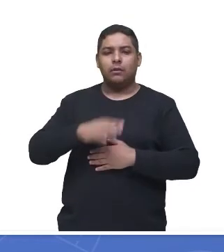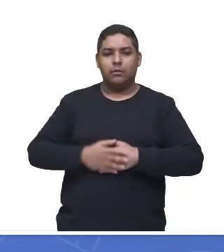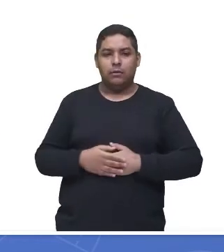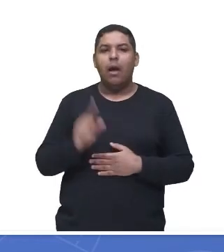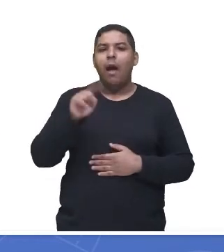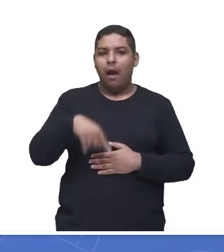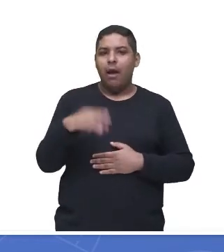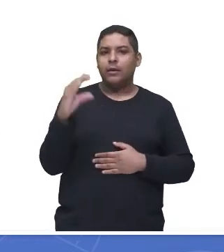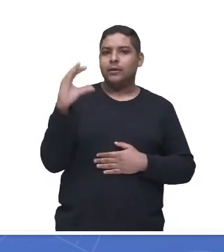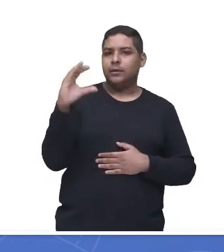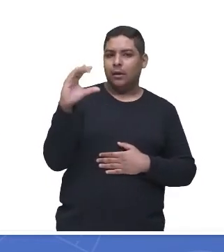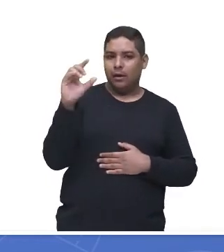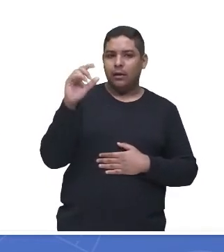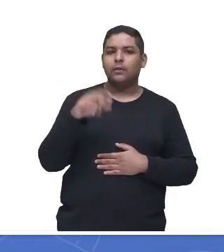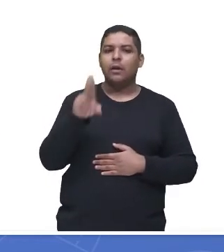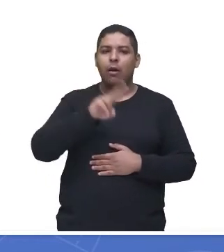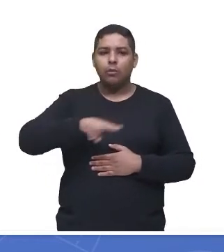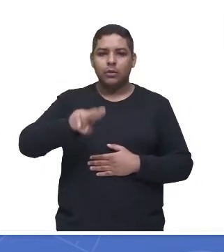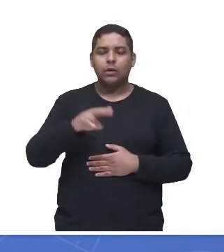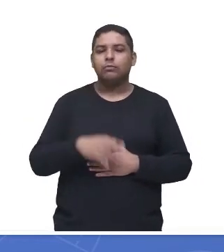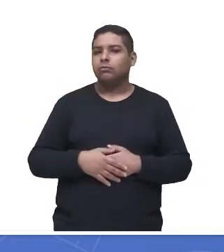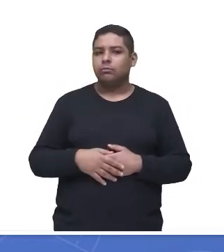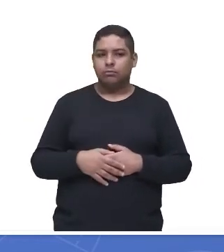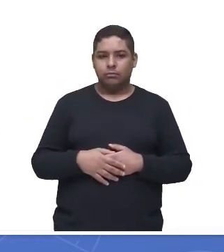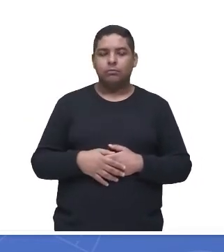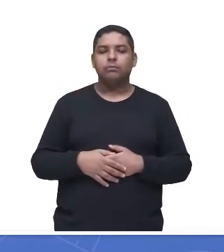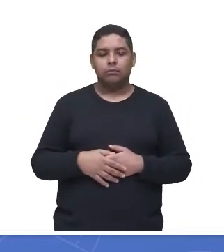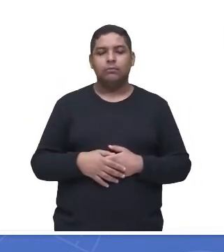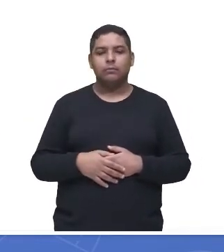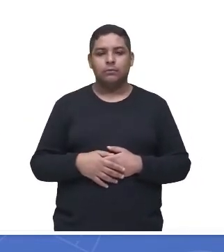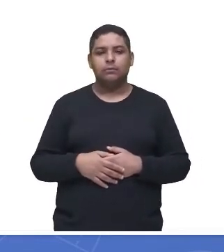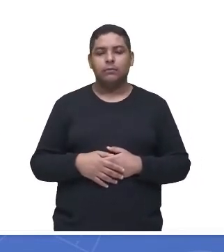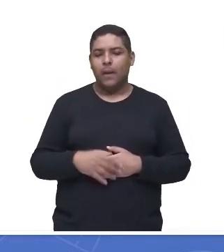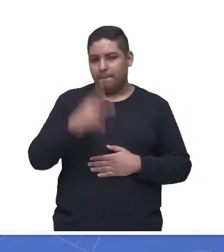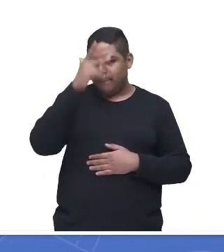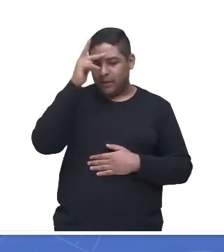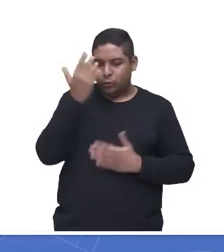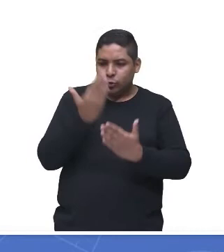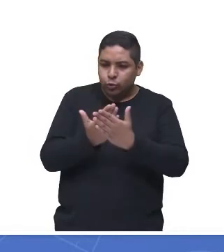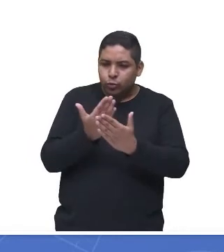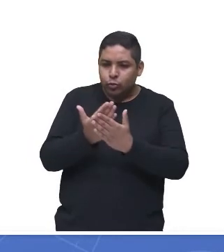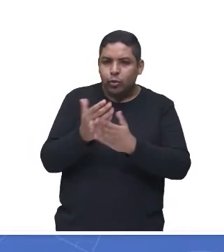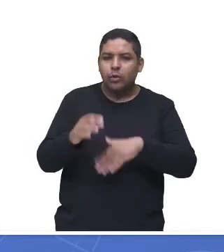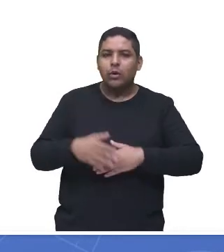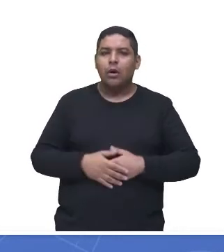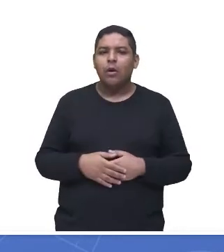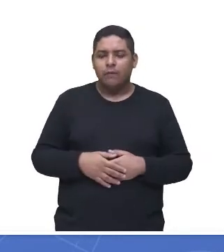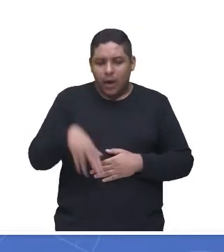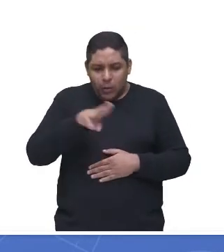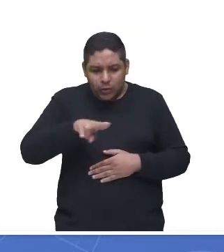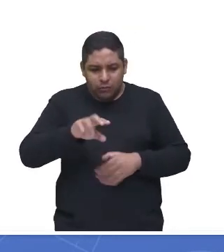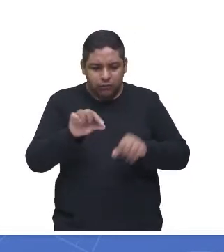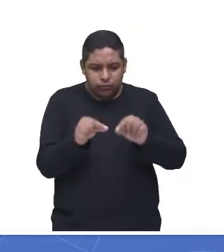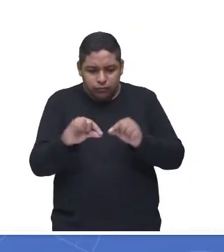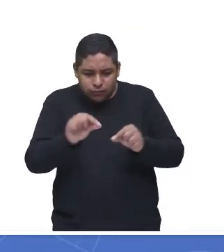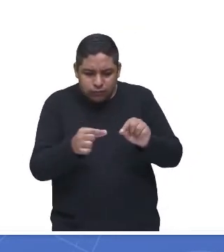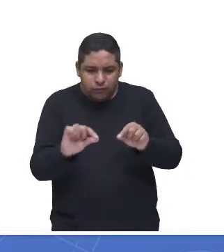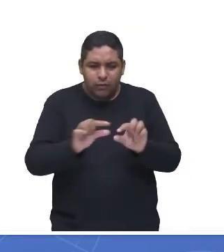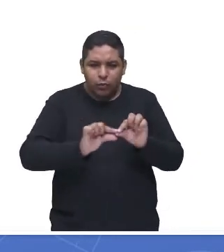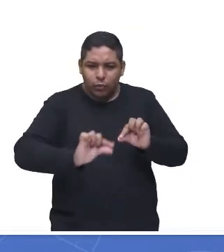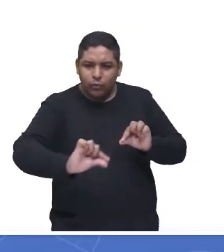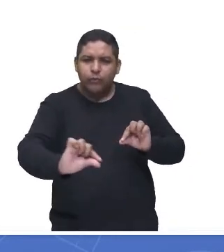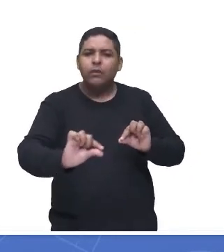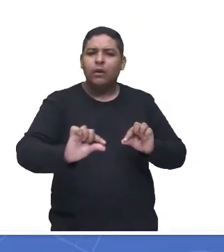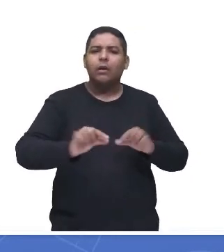né? É o especialista. Você faz isso? Ou você vai dar uma mexida lá no cabo, ver se não foi